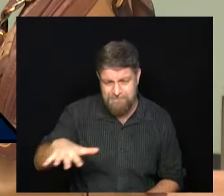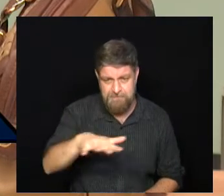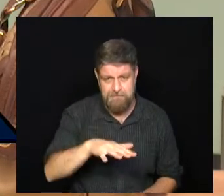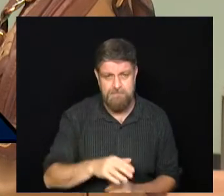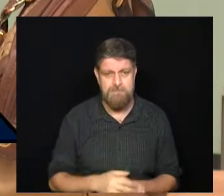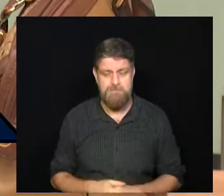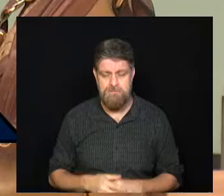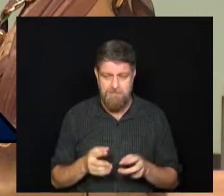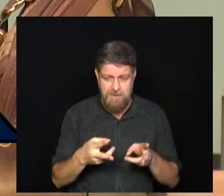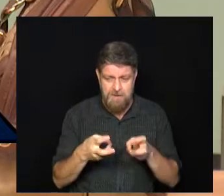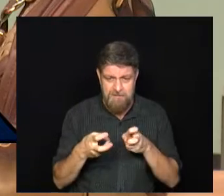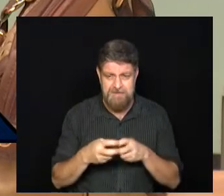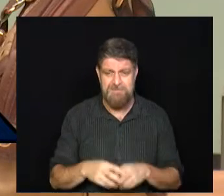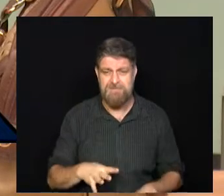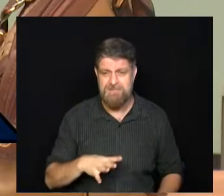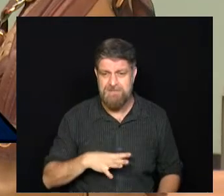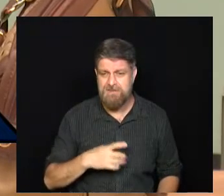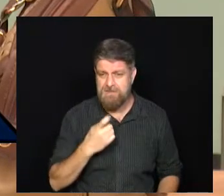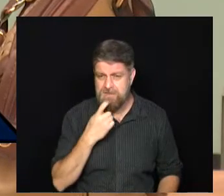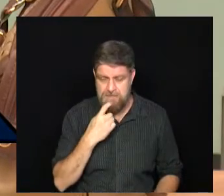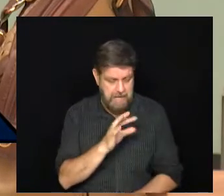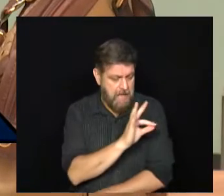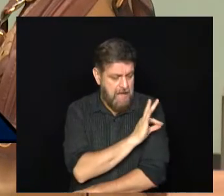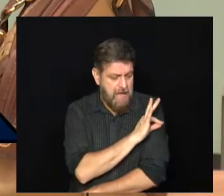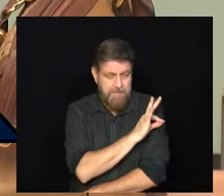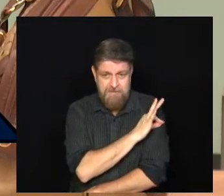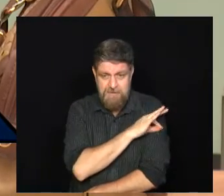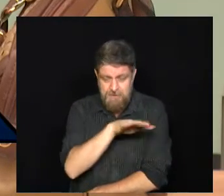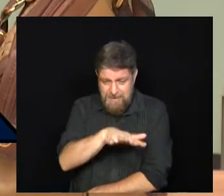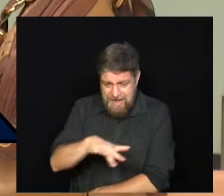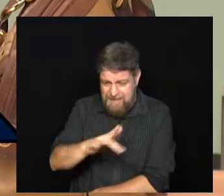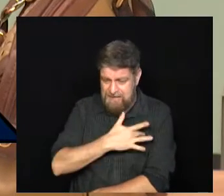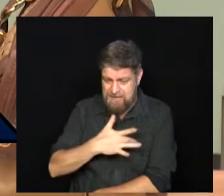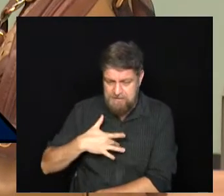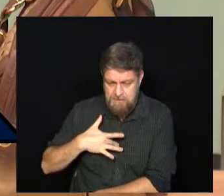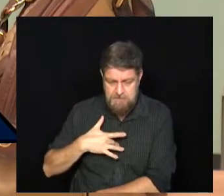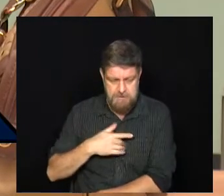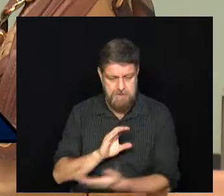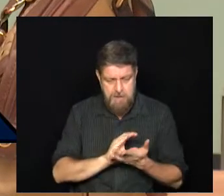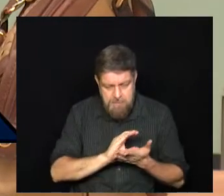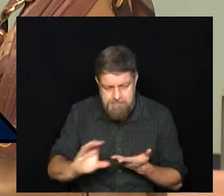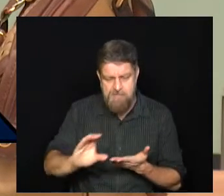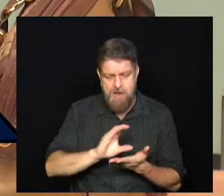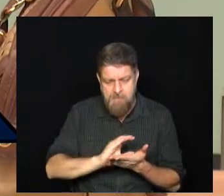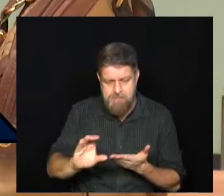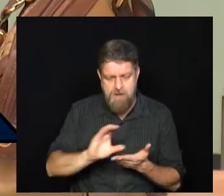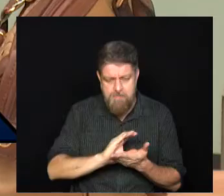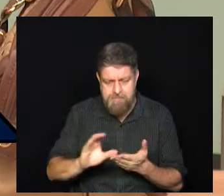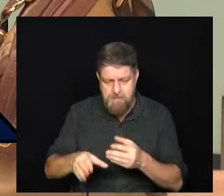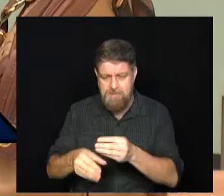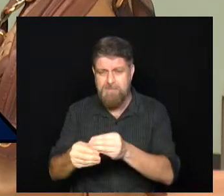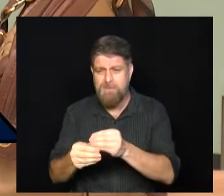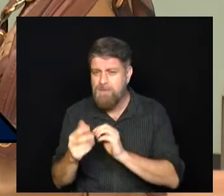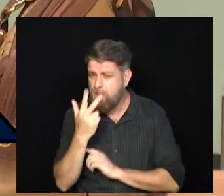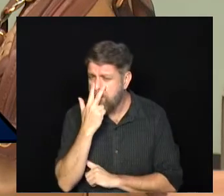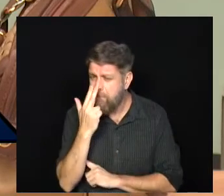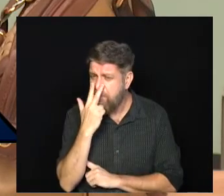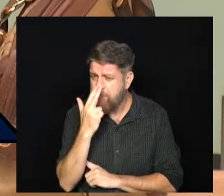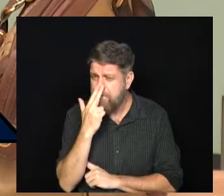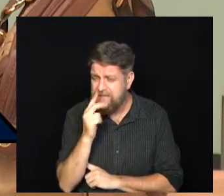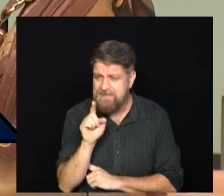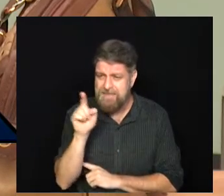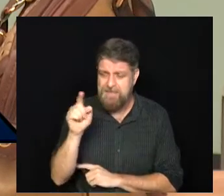fato, colocando muitos recursos aqui na saúde, mas, ao mesmo tempo, me parece que esses